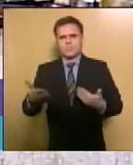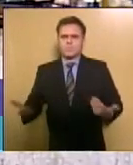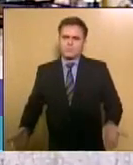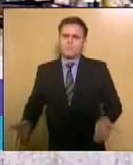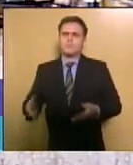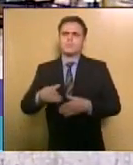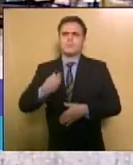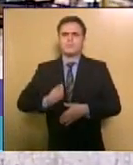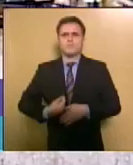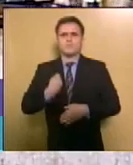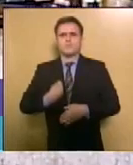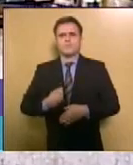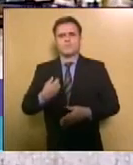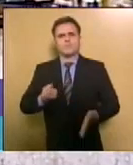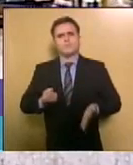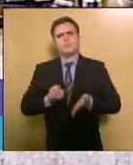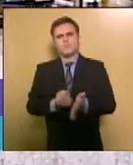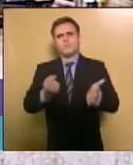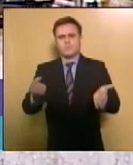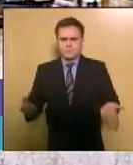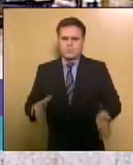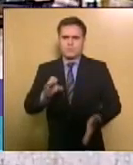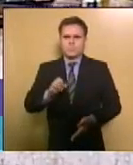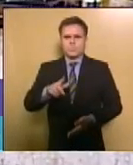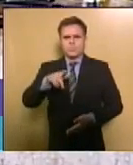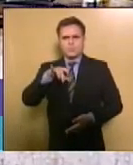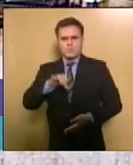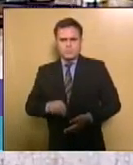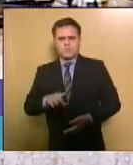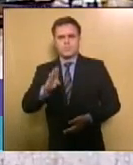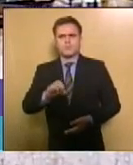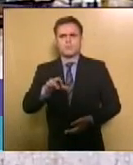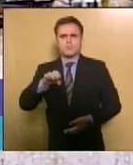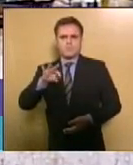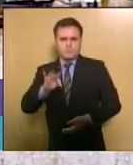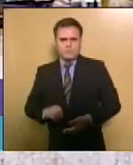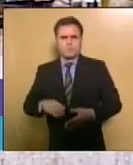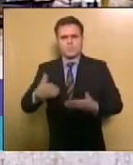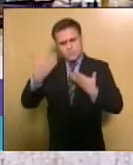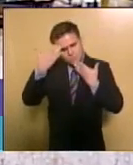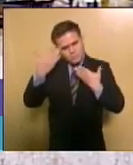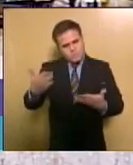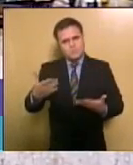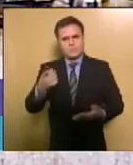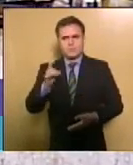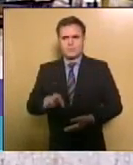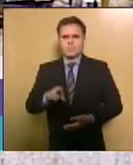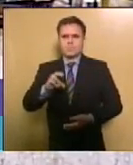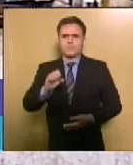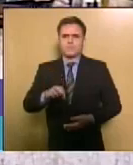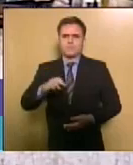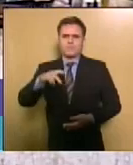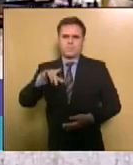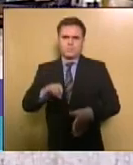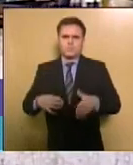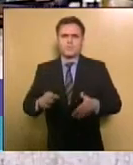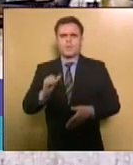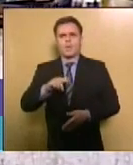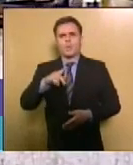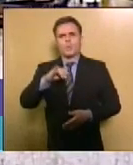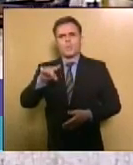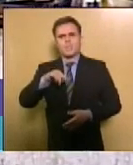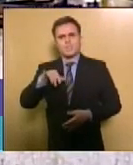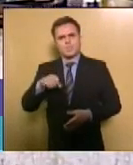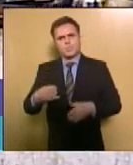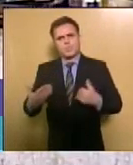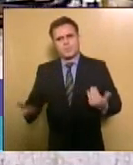pela sua contribui Defensoria Pública Obrigado Dr Sérgio a luí Júnior Presidente do Conselho